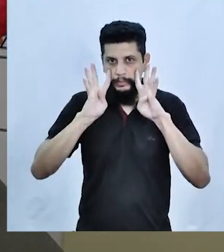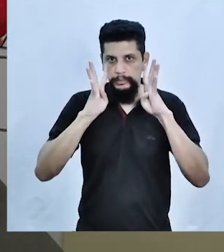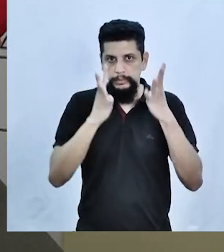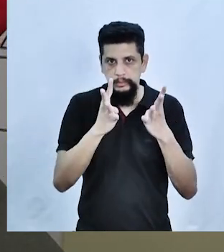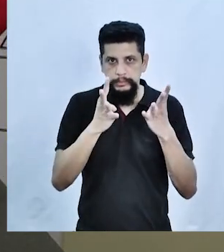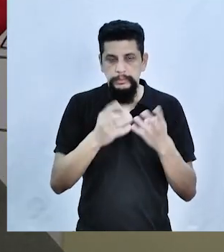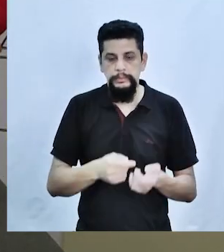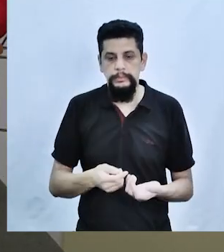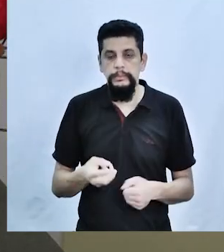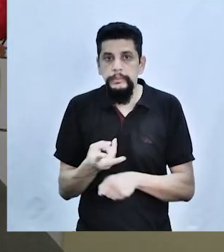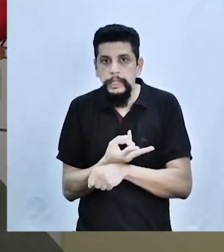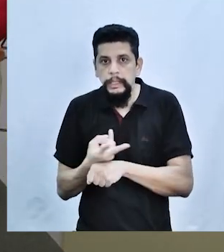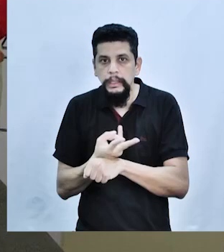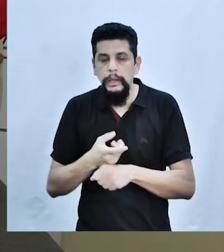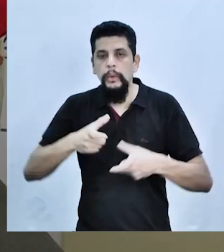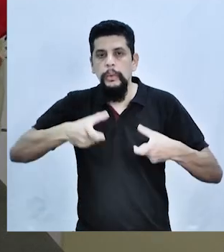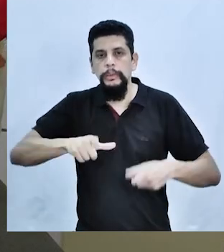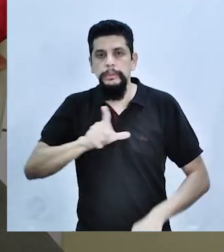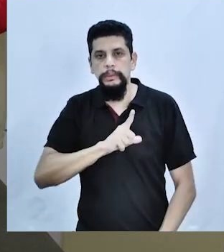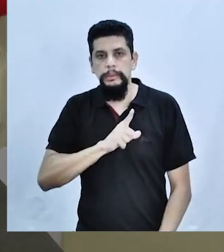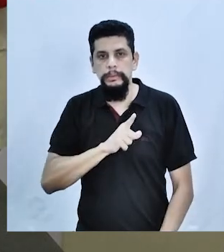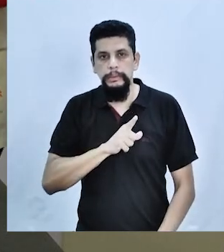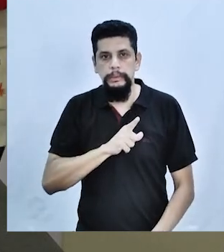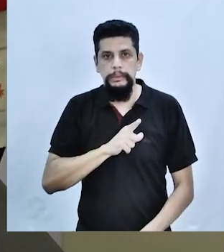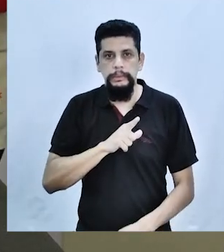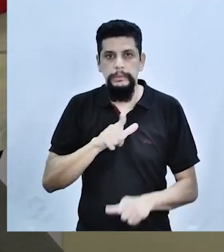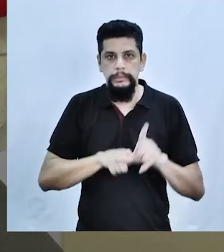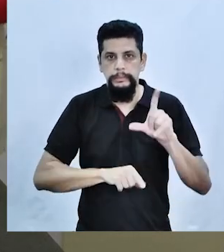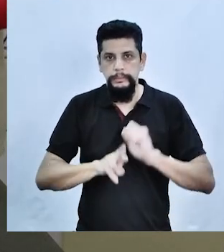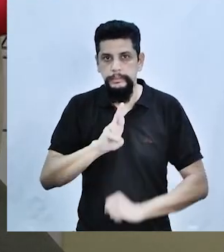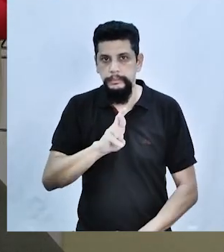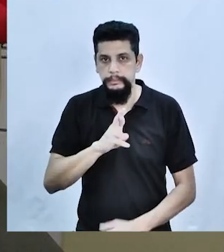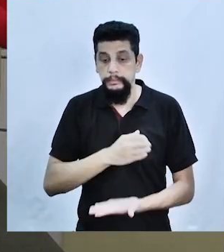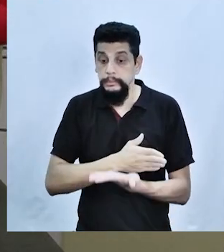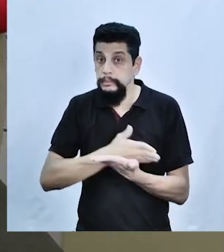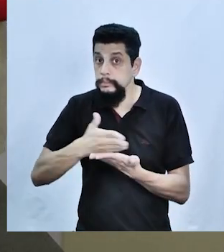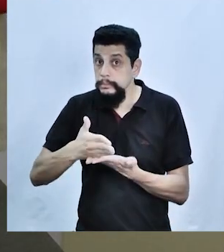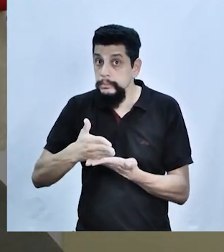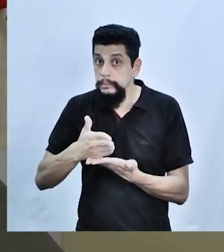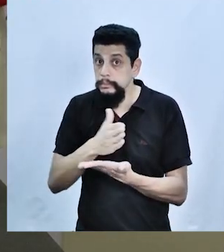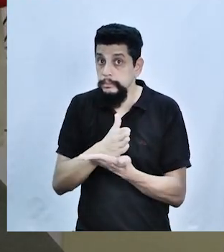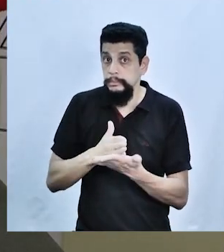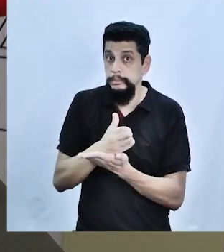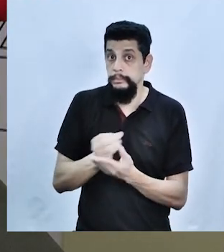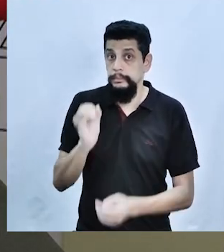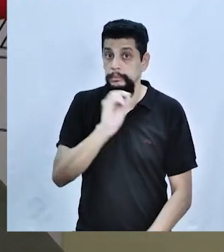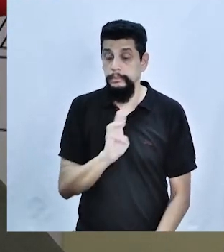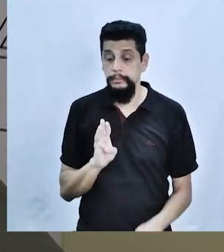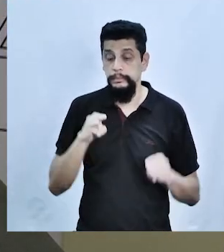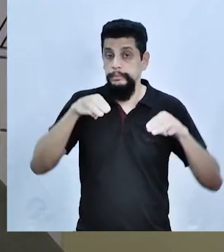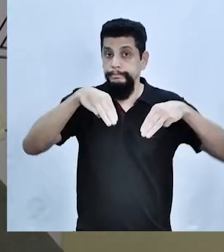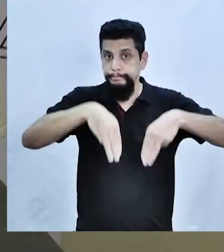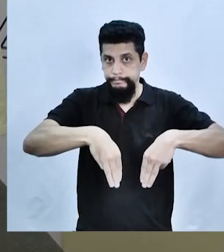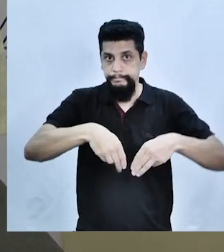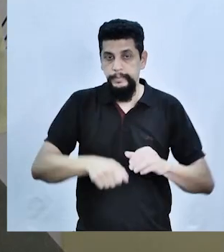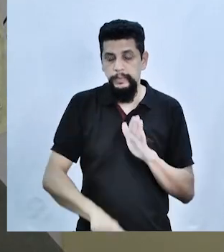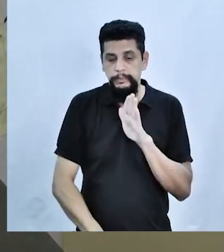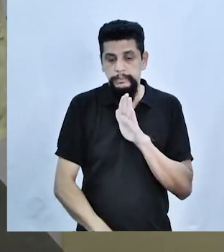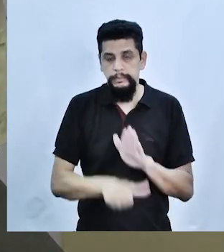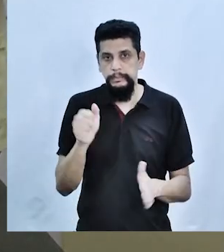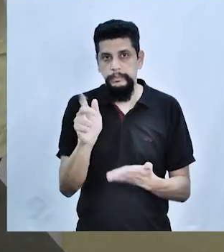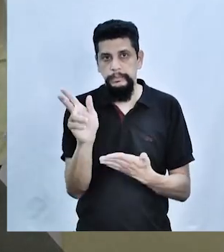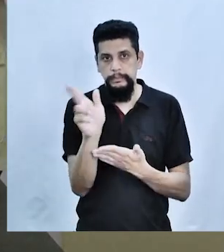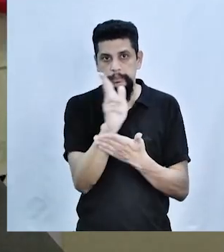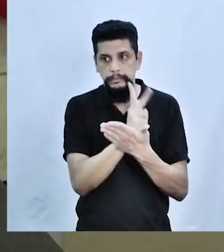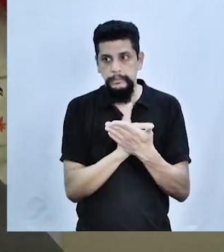fiquem atentos lá e procure onde está a letra R. Se está no começo, se está no meio ou no final. Tá no fim, é isso aí. Uhum, o